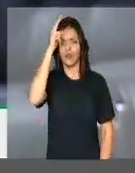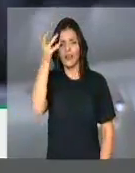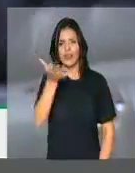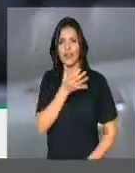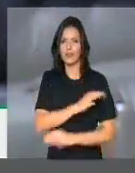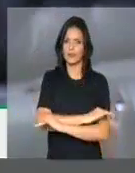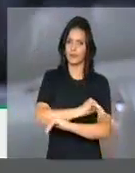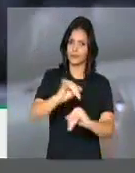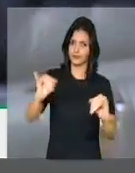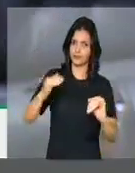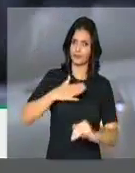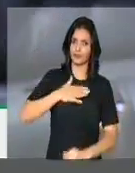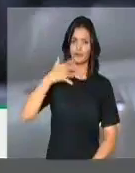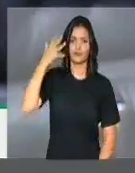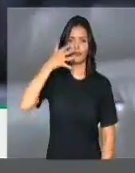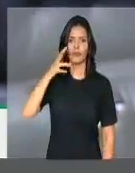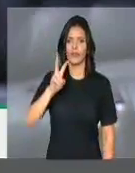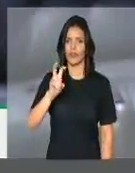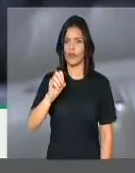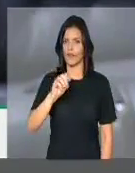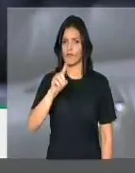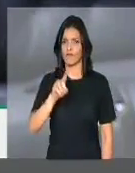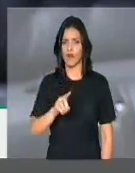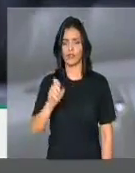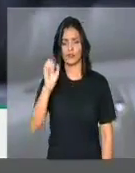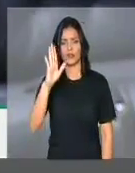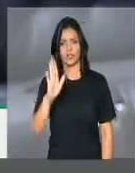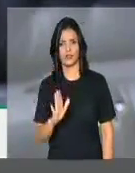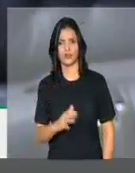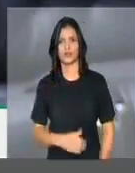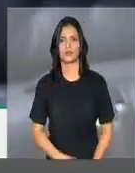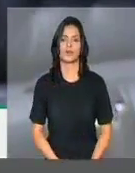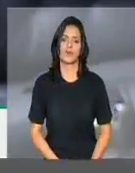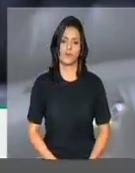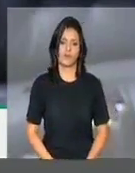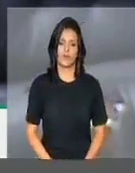divulgação ampla, senhor presidente, na voz do Brasil. Senhor presidente, desse ampla divulgação. Daniel